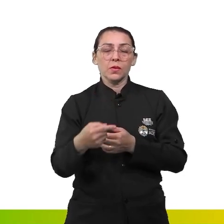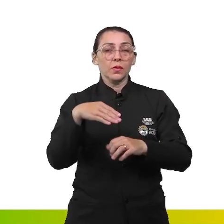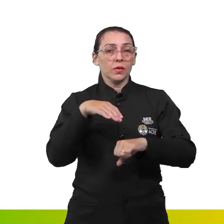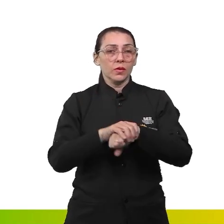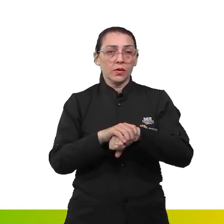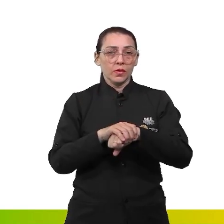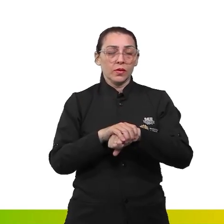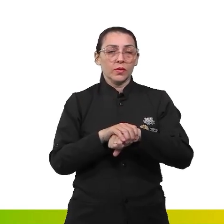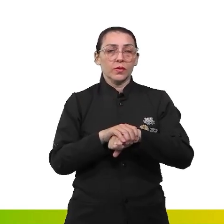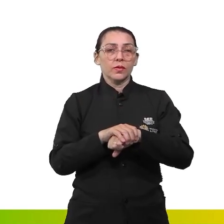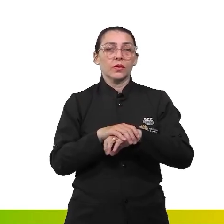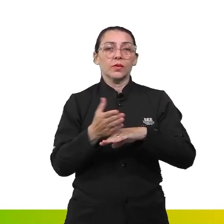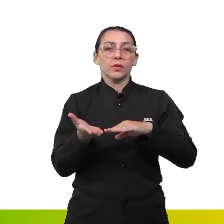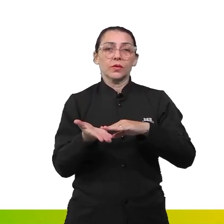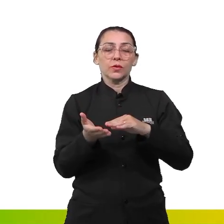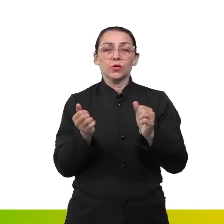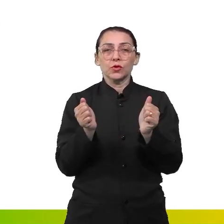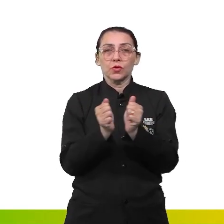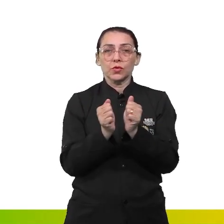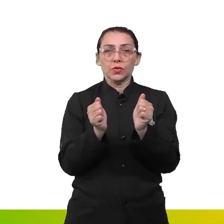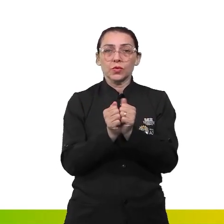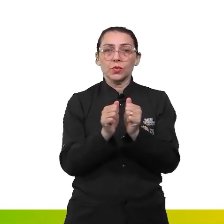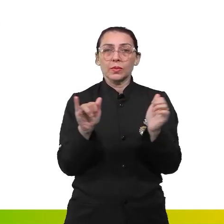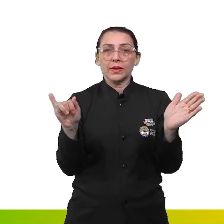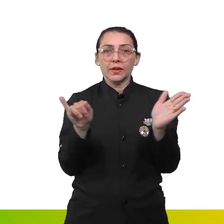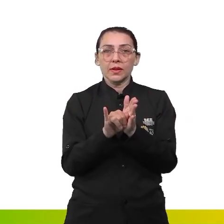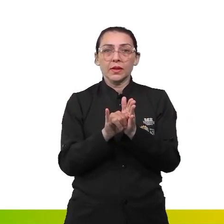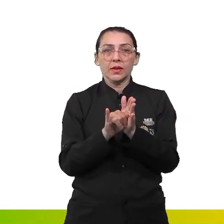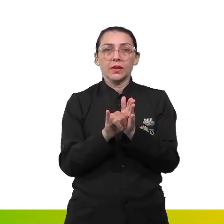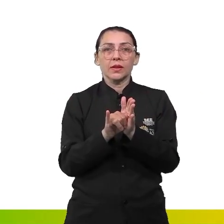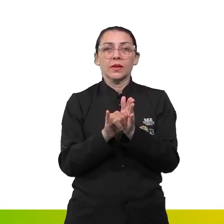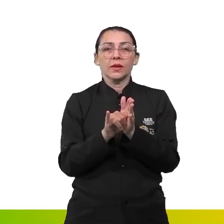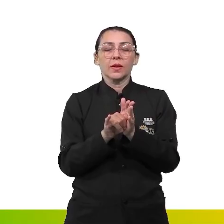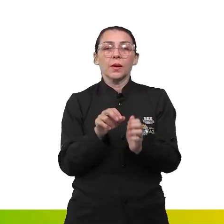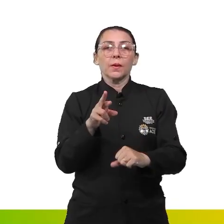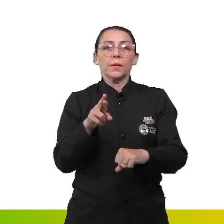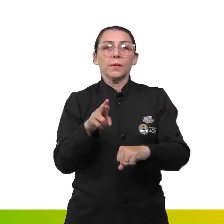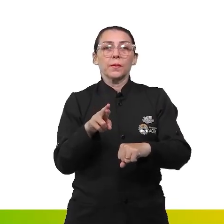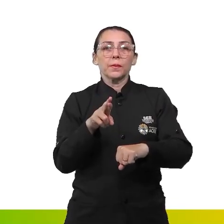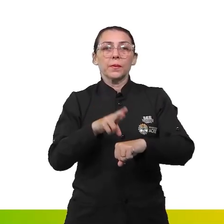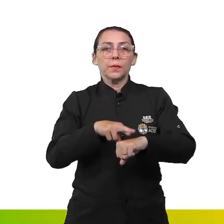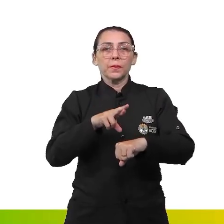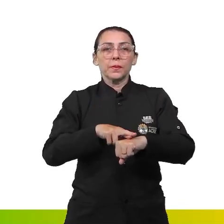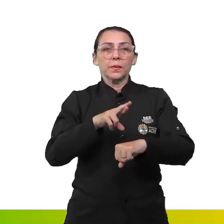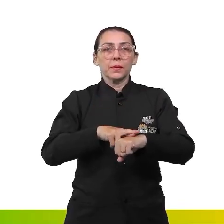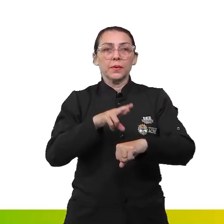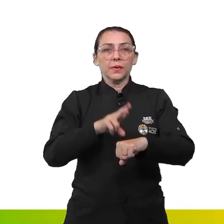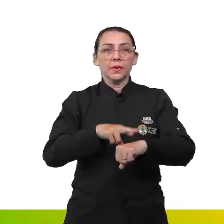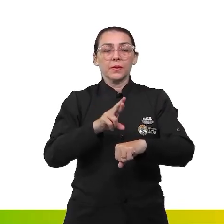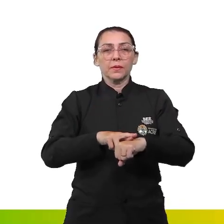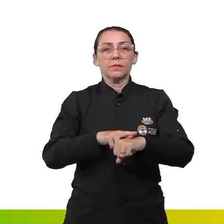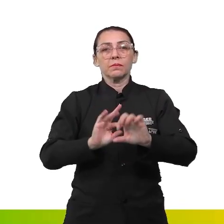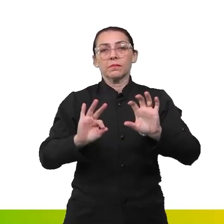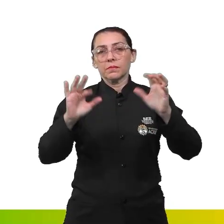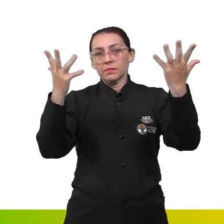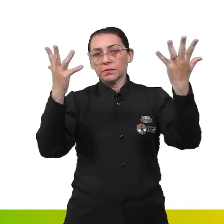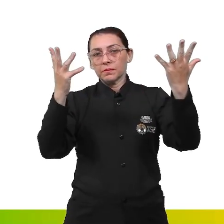e o contemporâneo. Expressa então uma identidade e resistência à